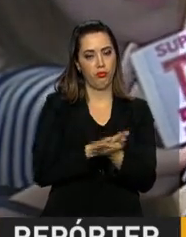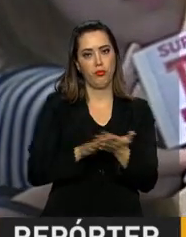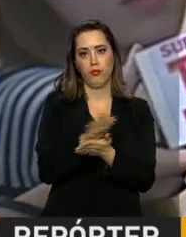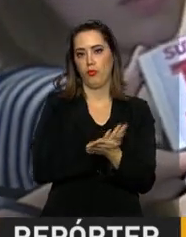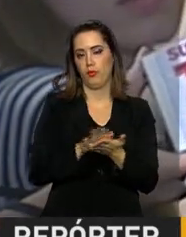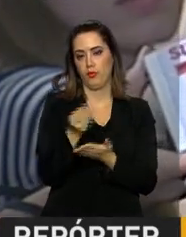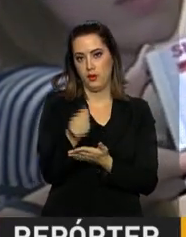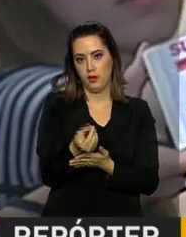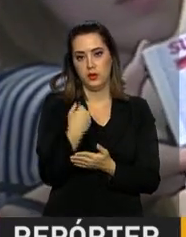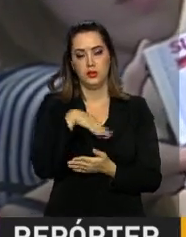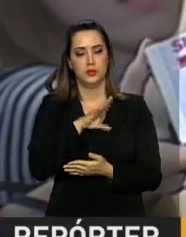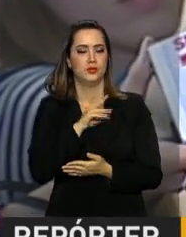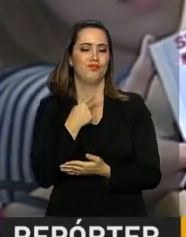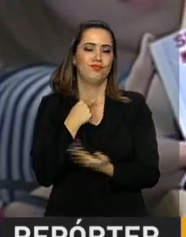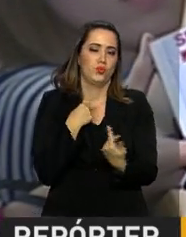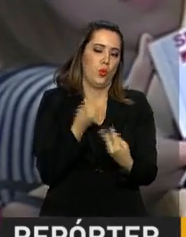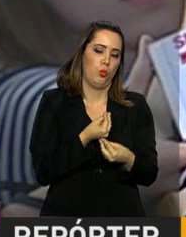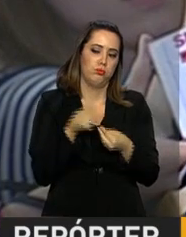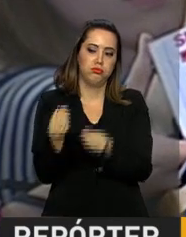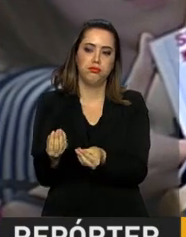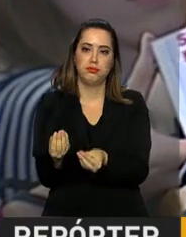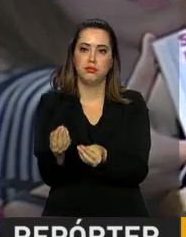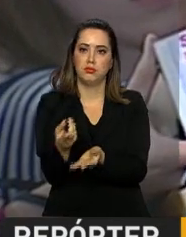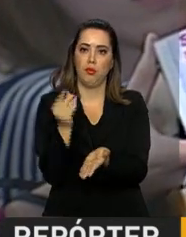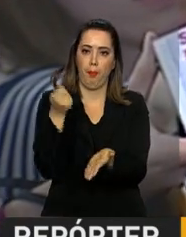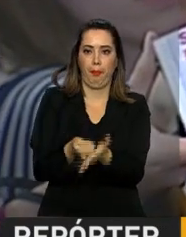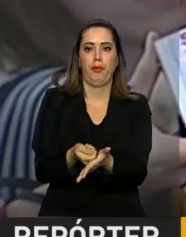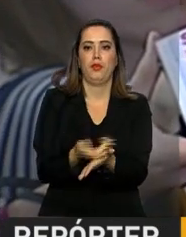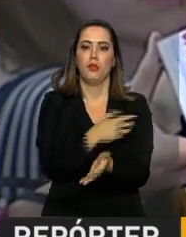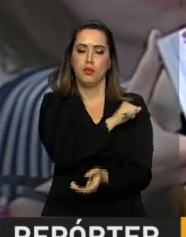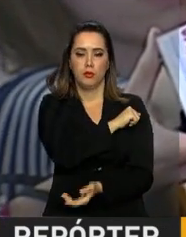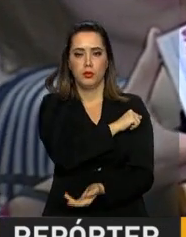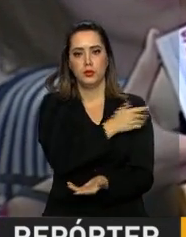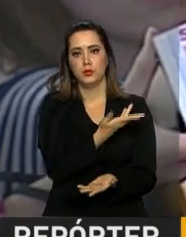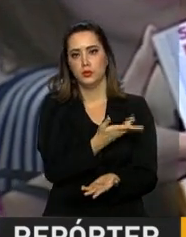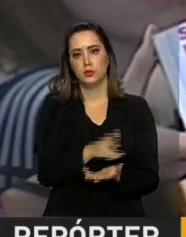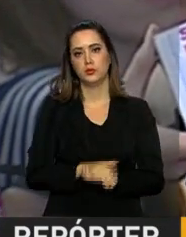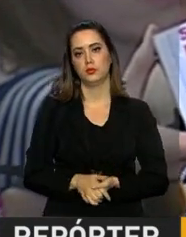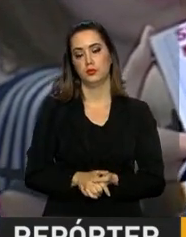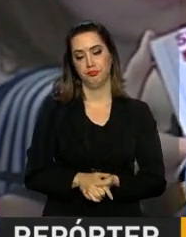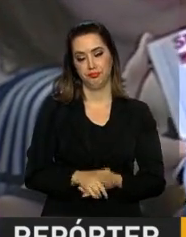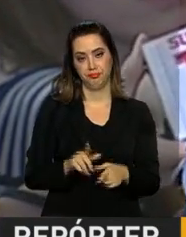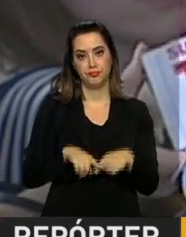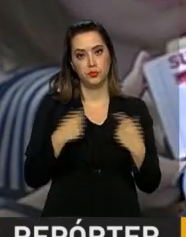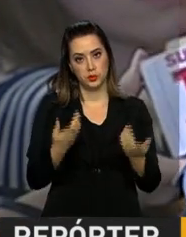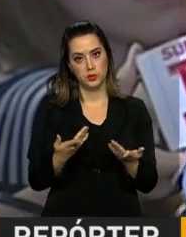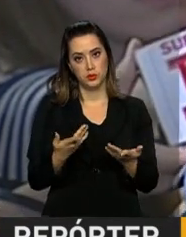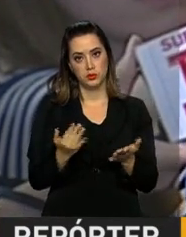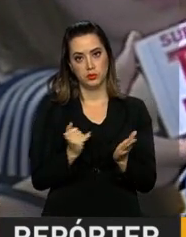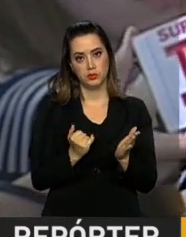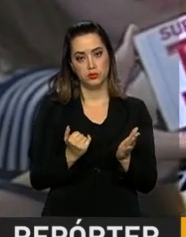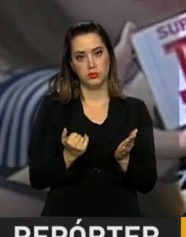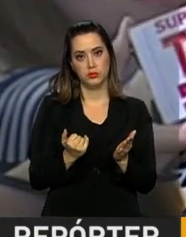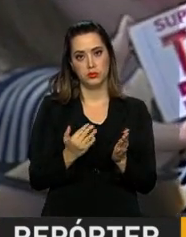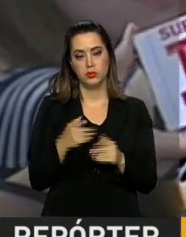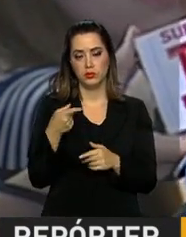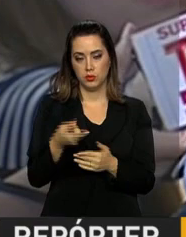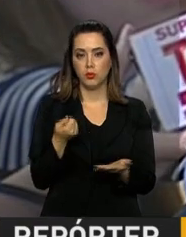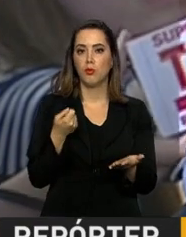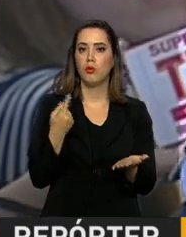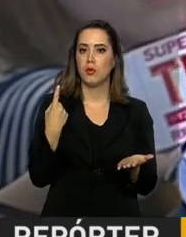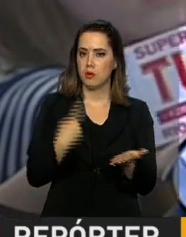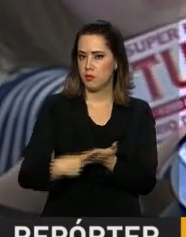o repasse do ônus para os estudantes. Então, a rigor, a assunção desse